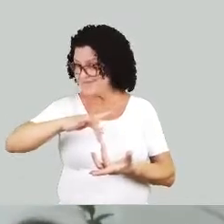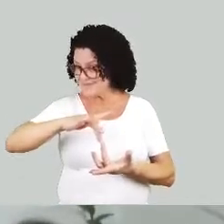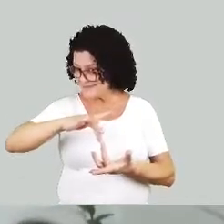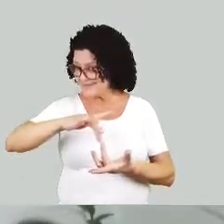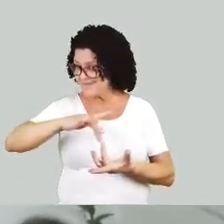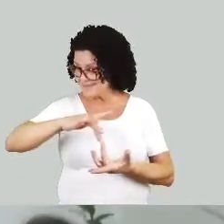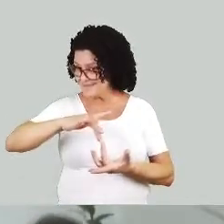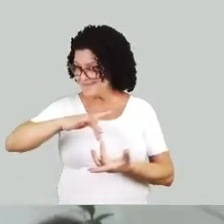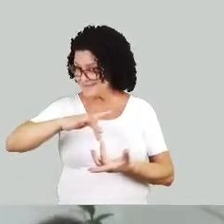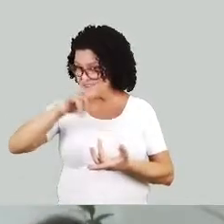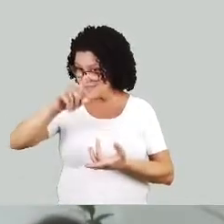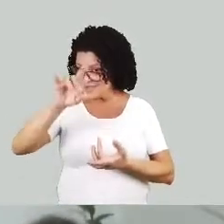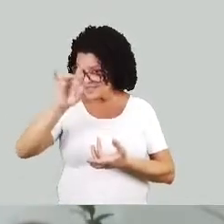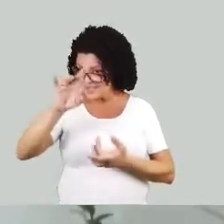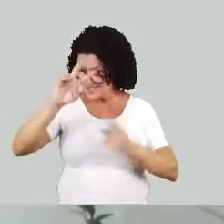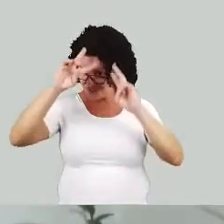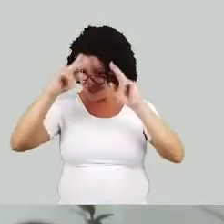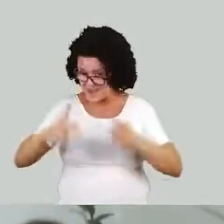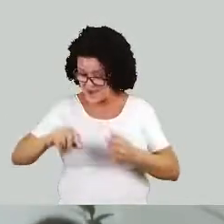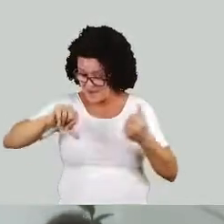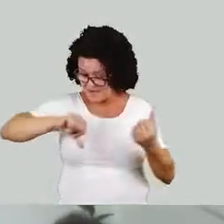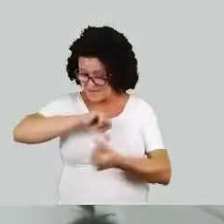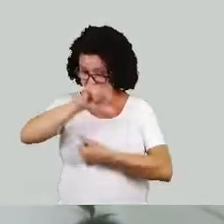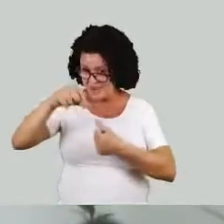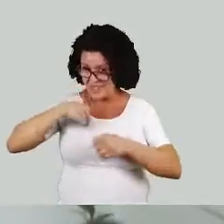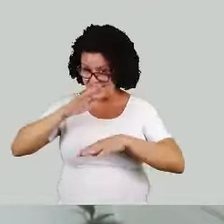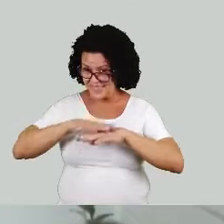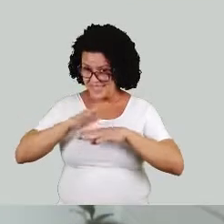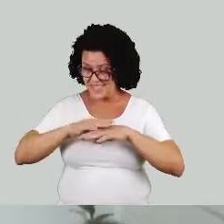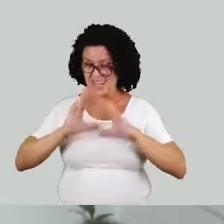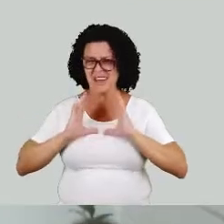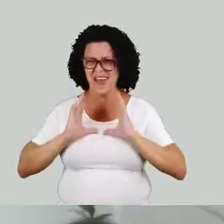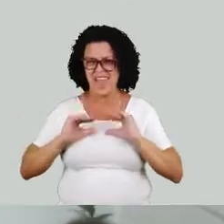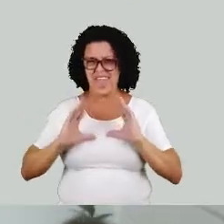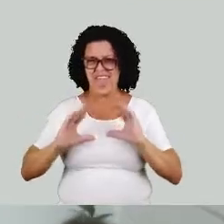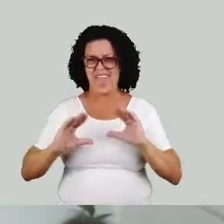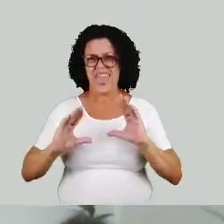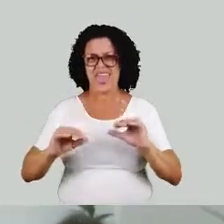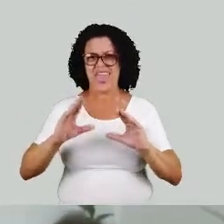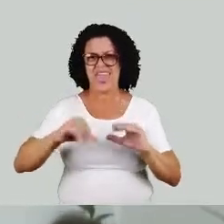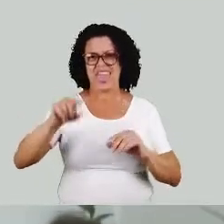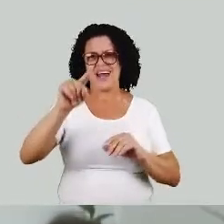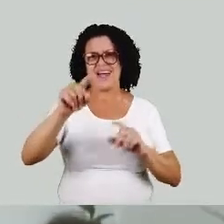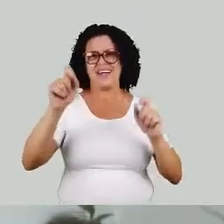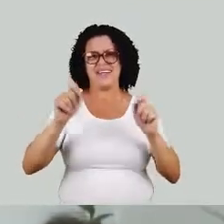humano só tenta modificar aquilo que está desconfortável, aquilo